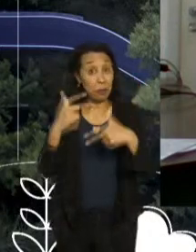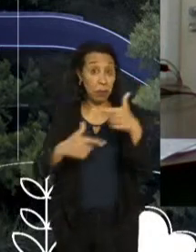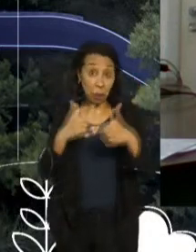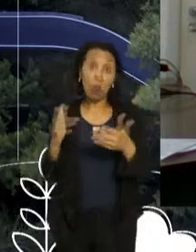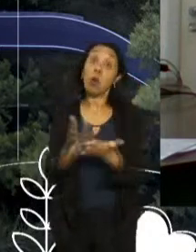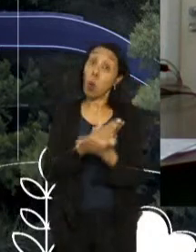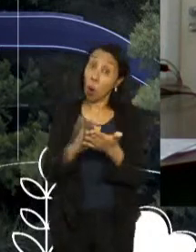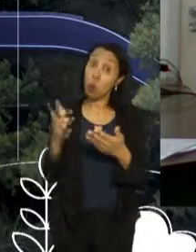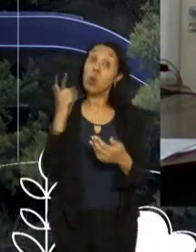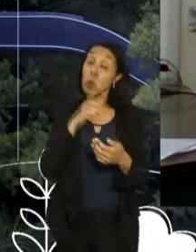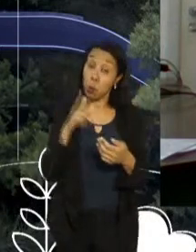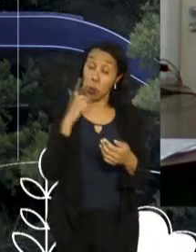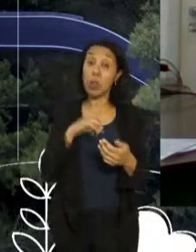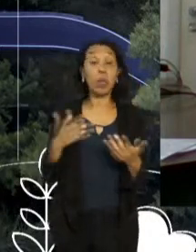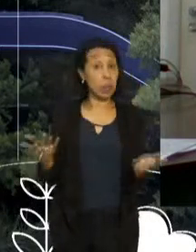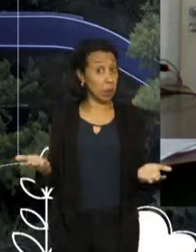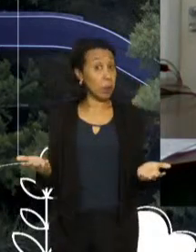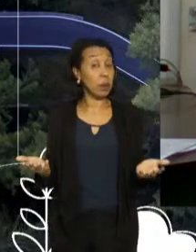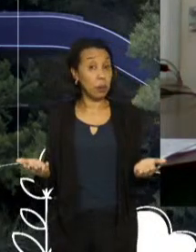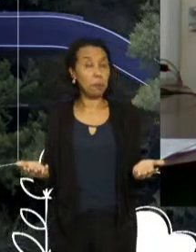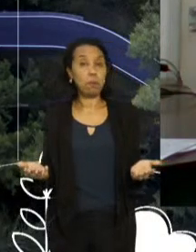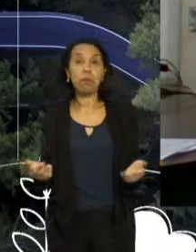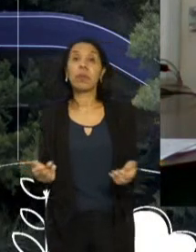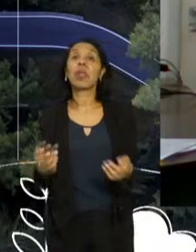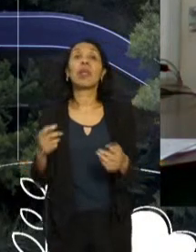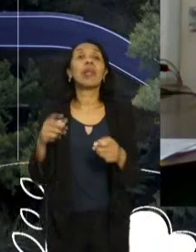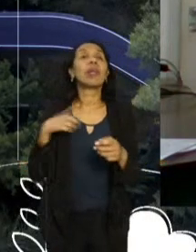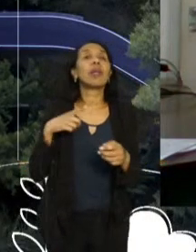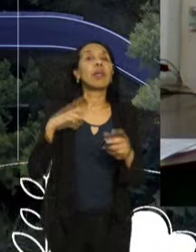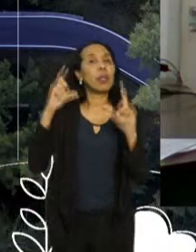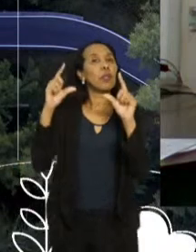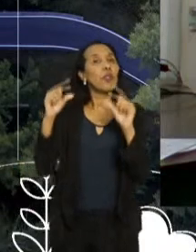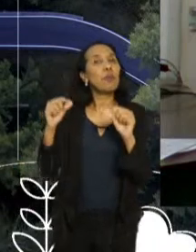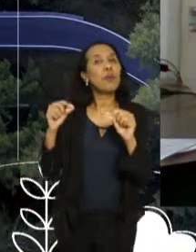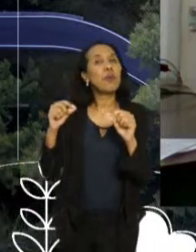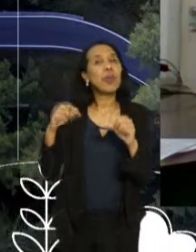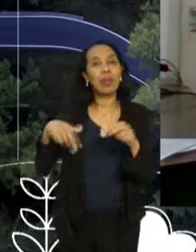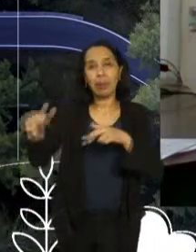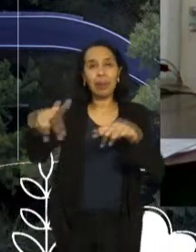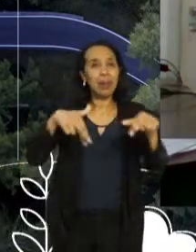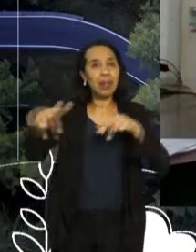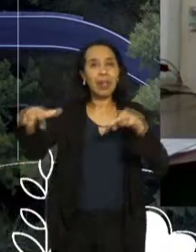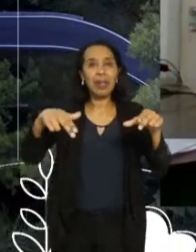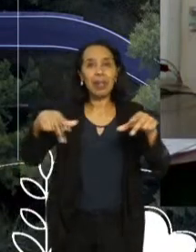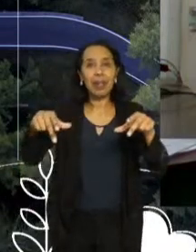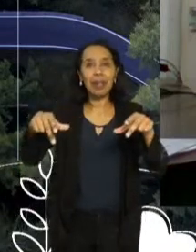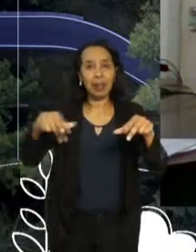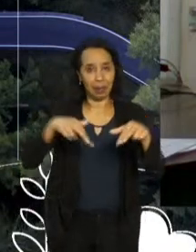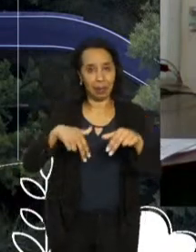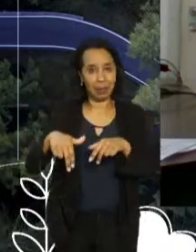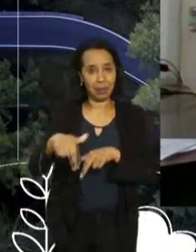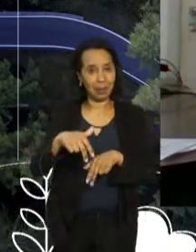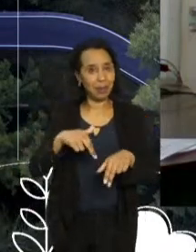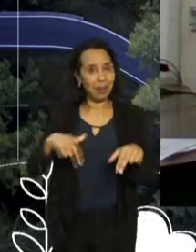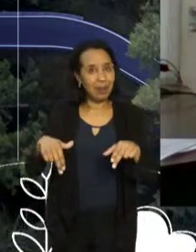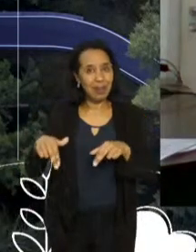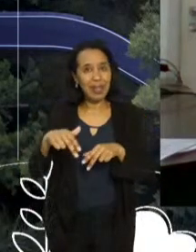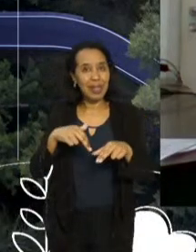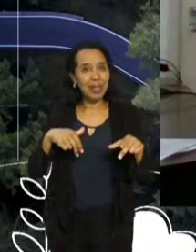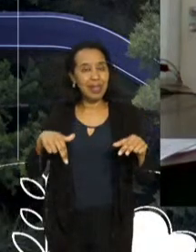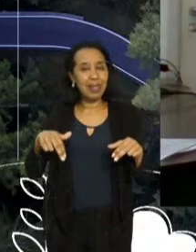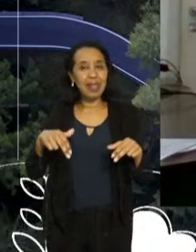Mas diria que será menos, a demanda sobre mobilidade cairá como um todo.